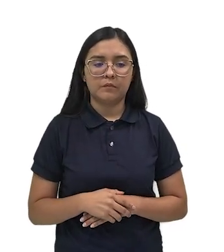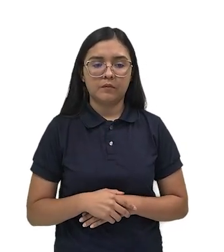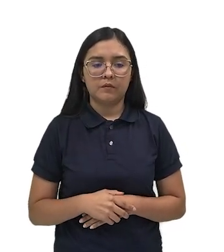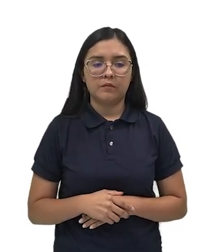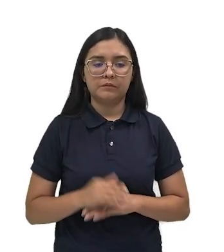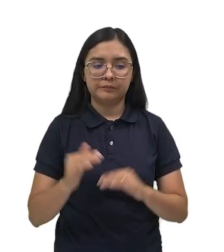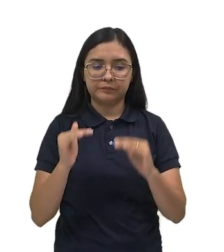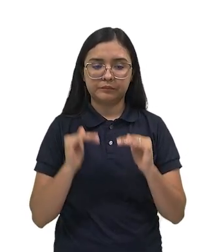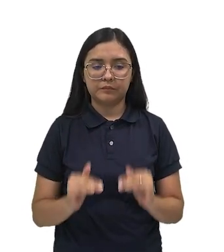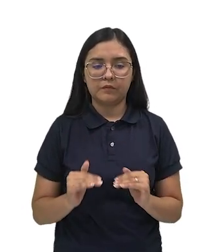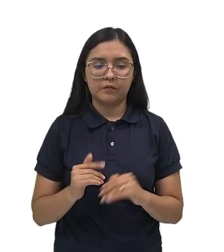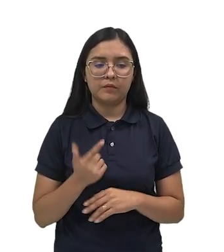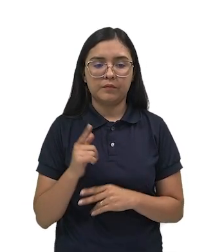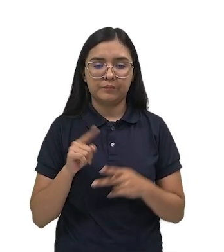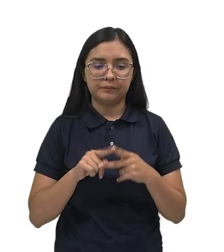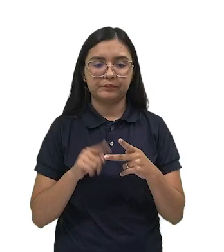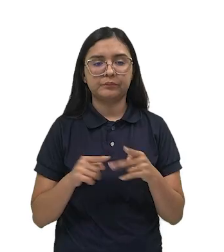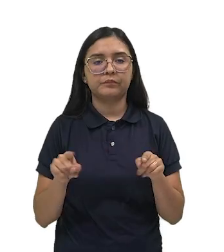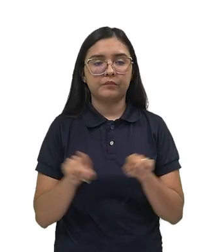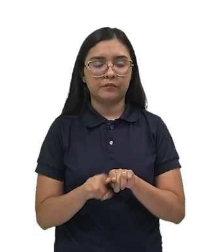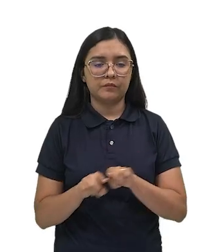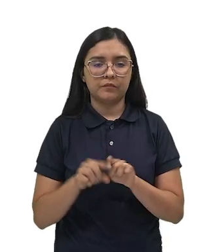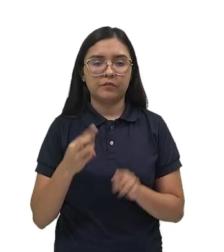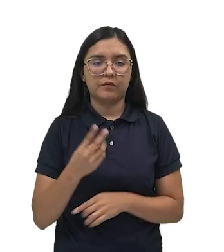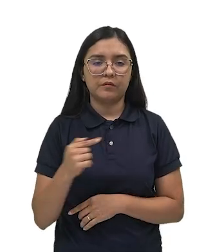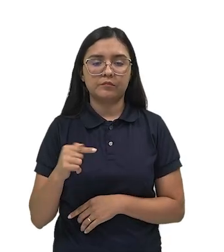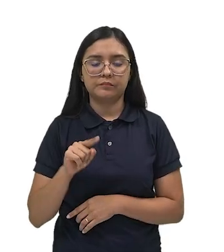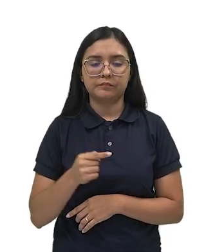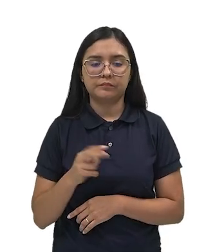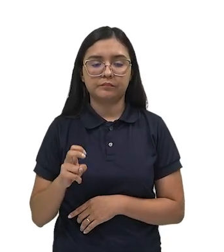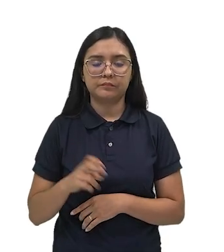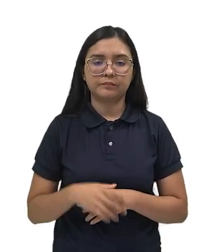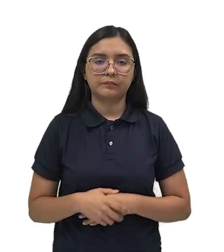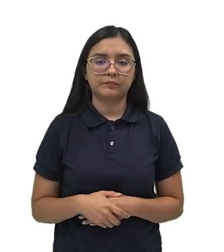e meu ângulo DBA também vai medir